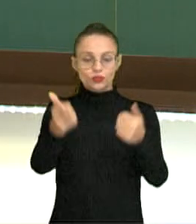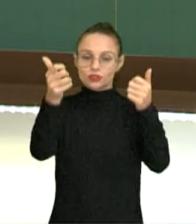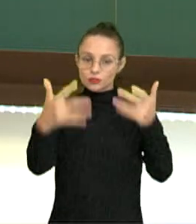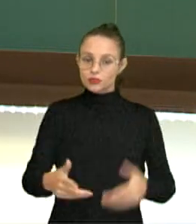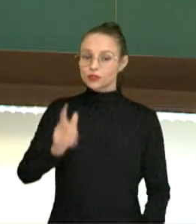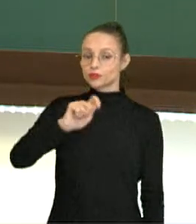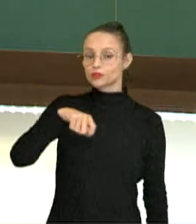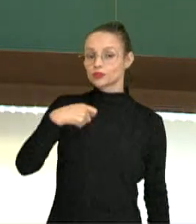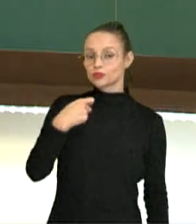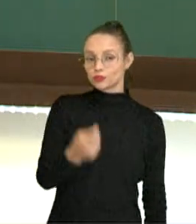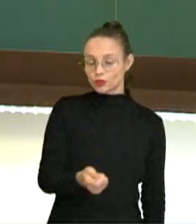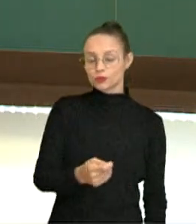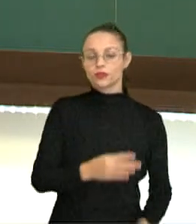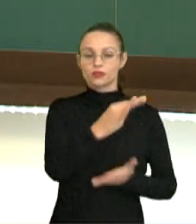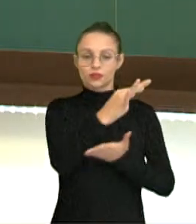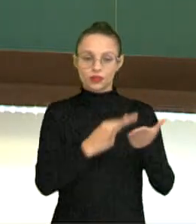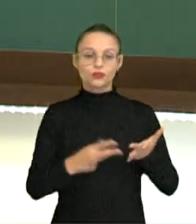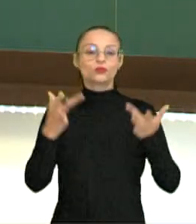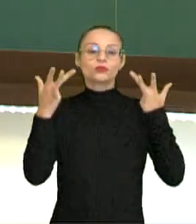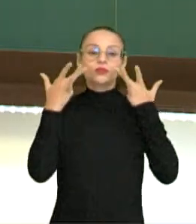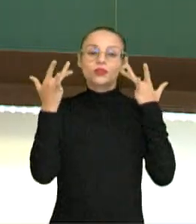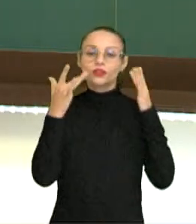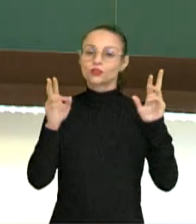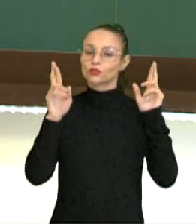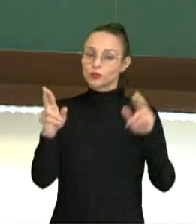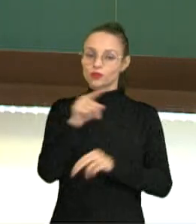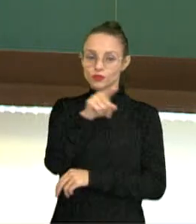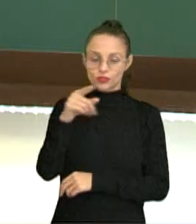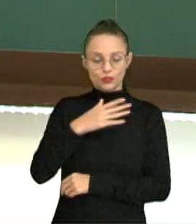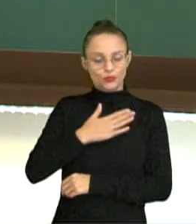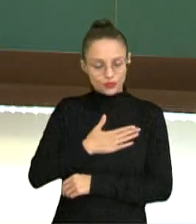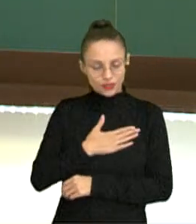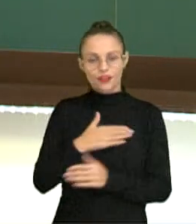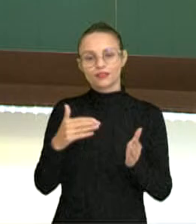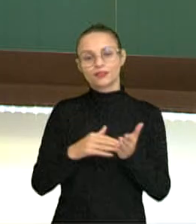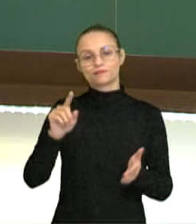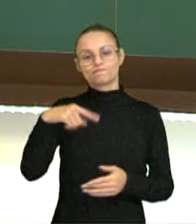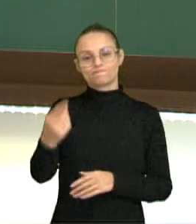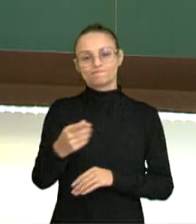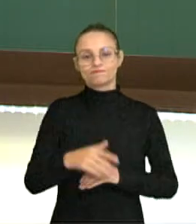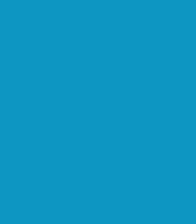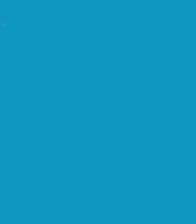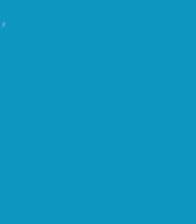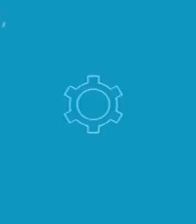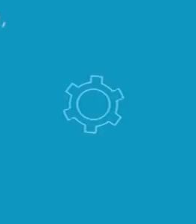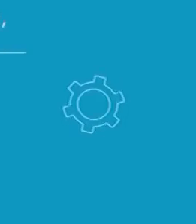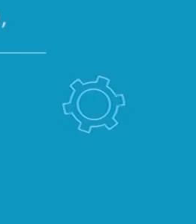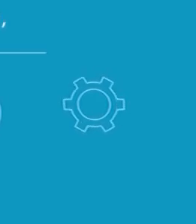falamos sobre texto teatral. Espero que vocês tenham gostado e até breve.